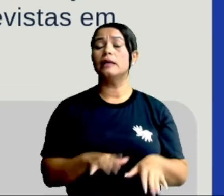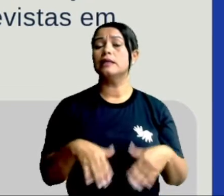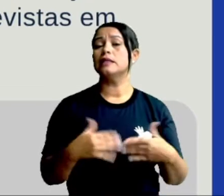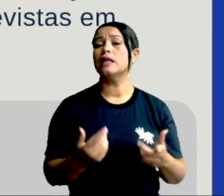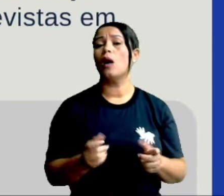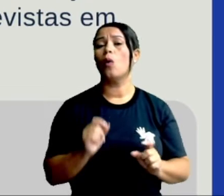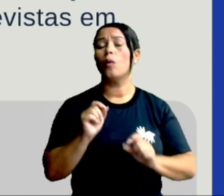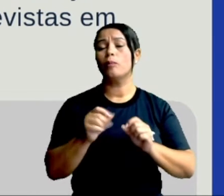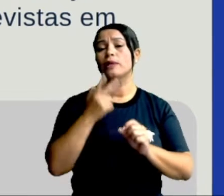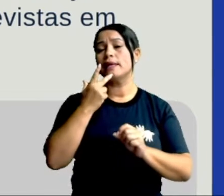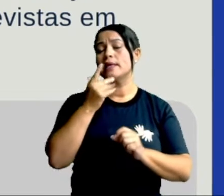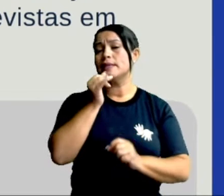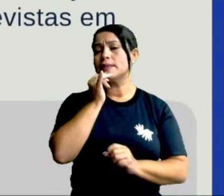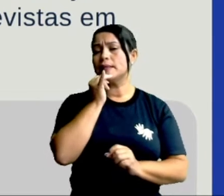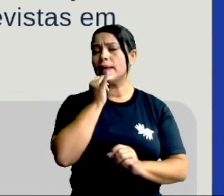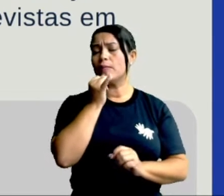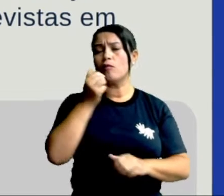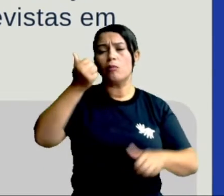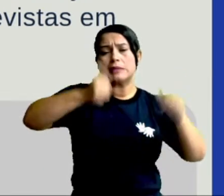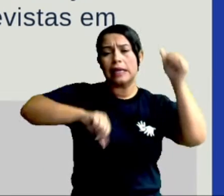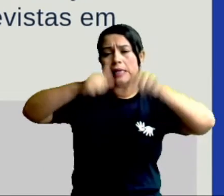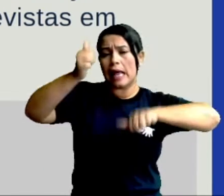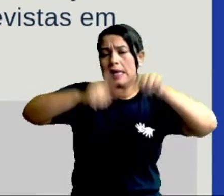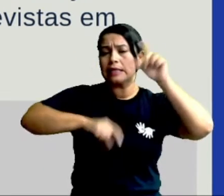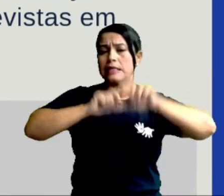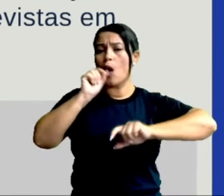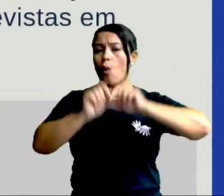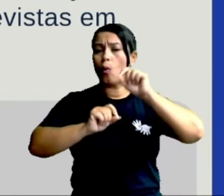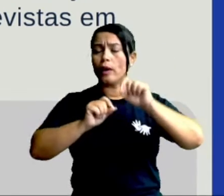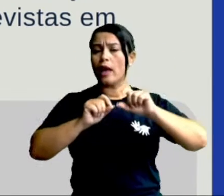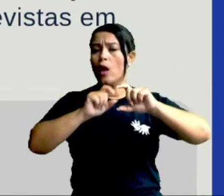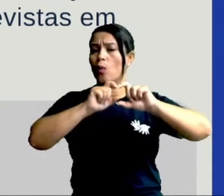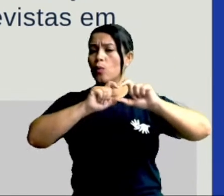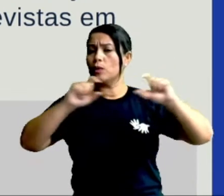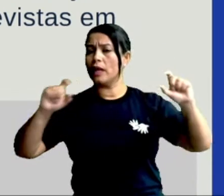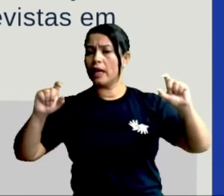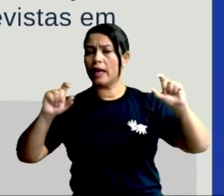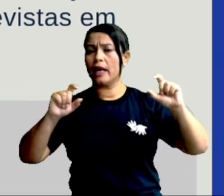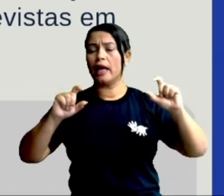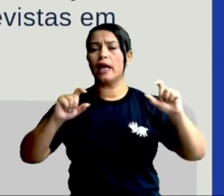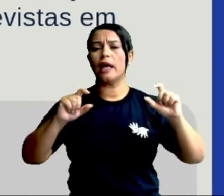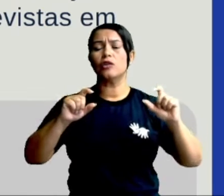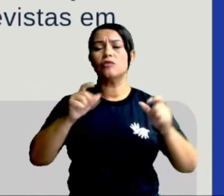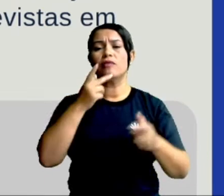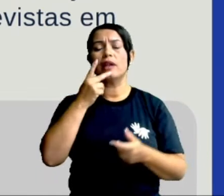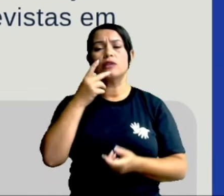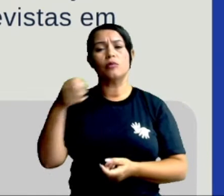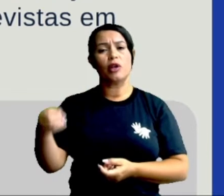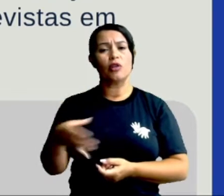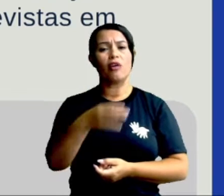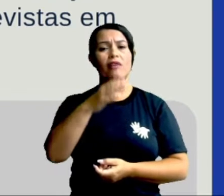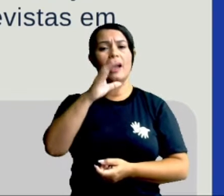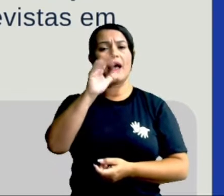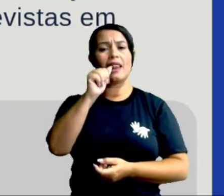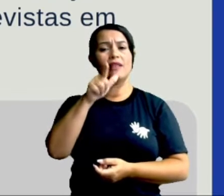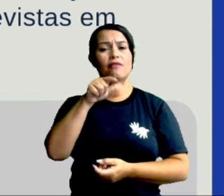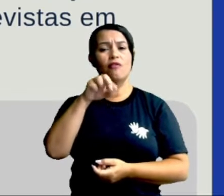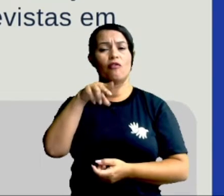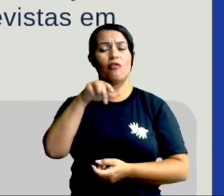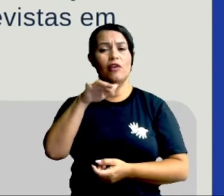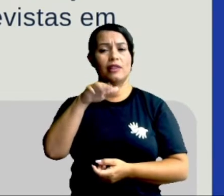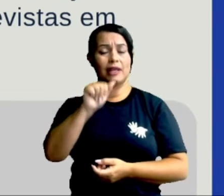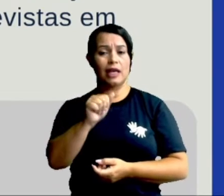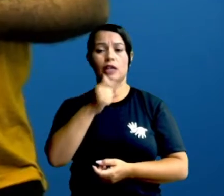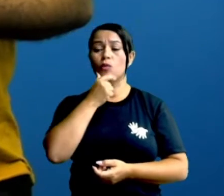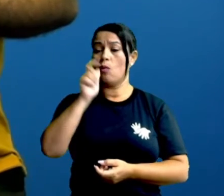Então, como exemplo, vamos analisar aqui o seguinte trecho do conto A Nova Califórnia de Lima Barreto. Né? Eu quero